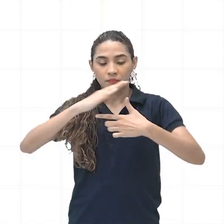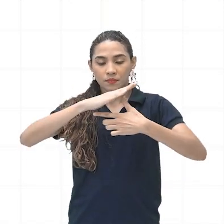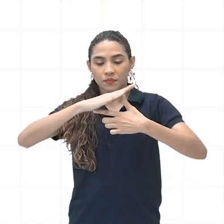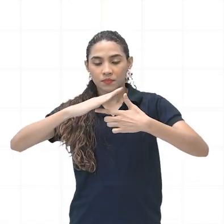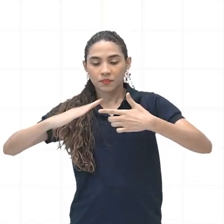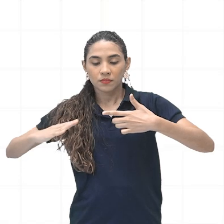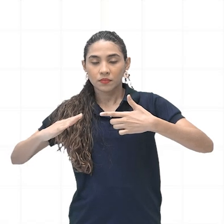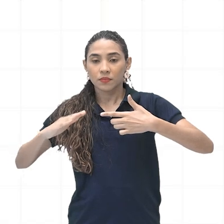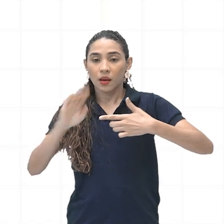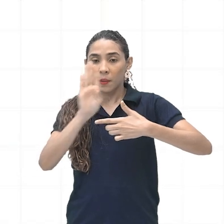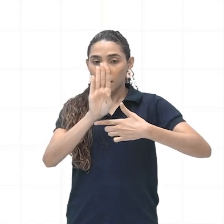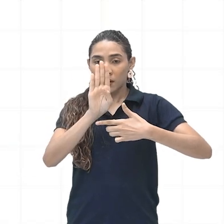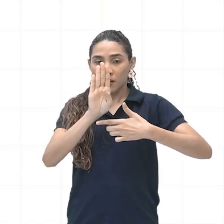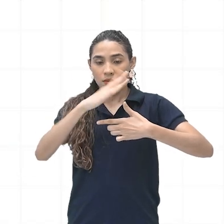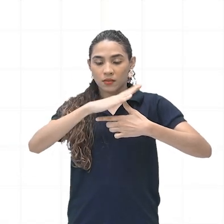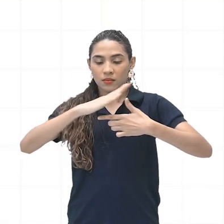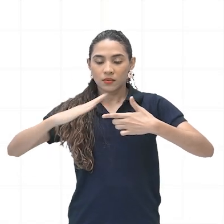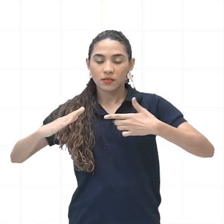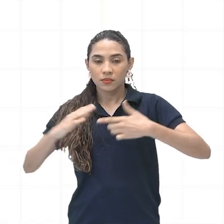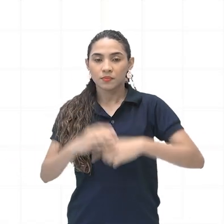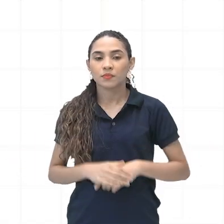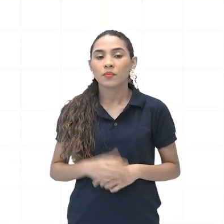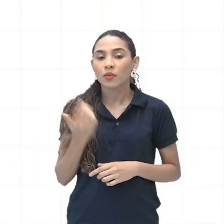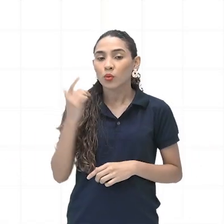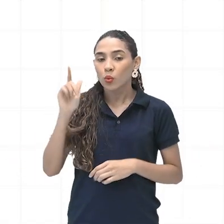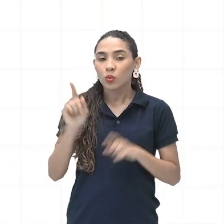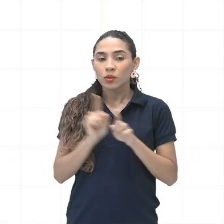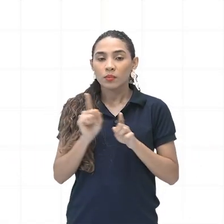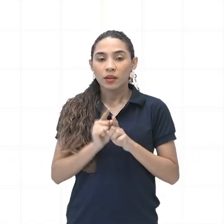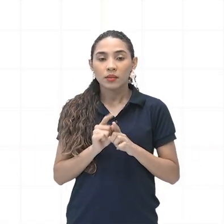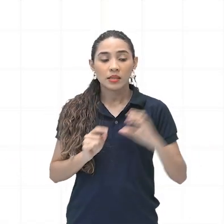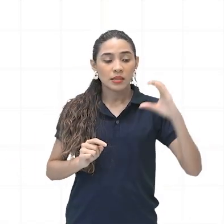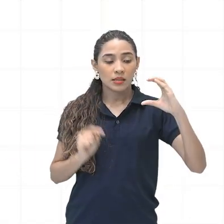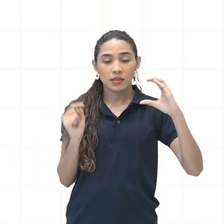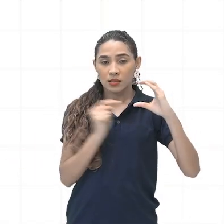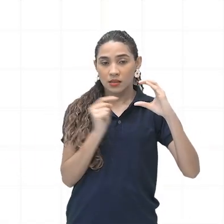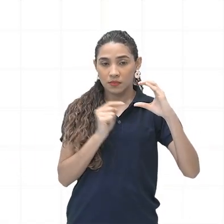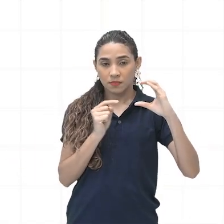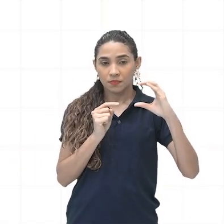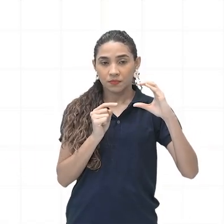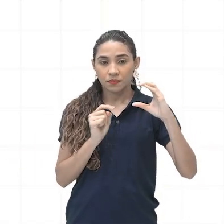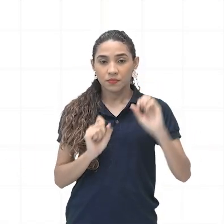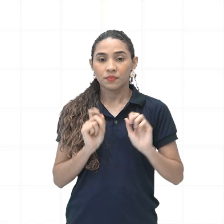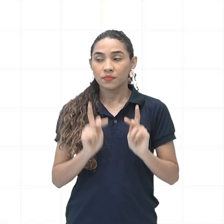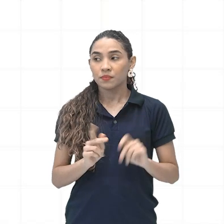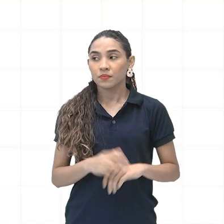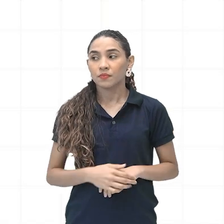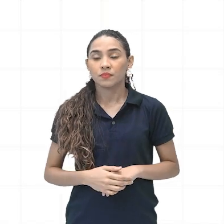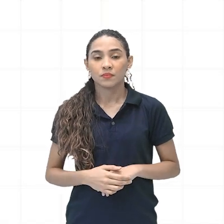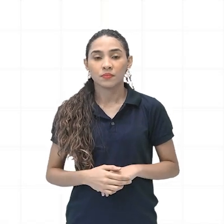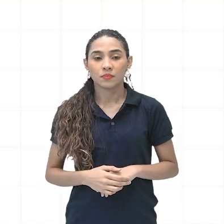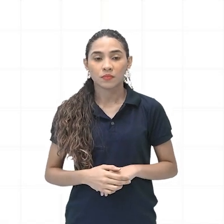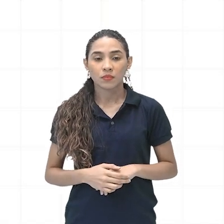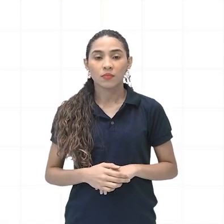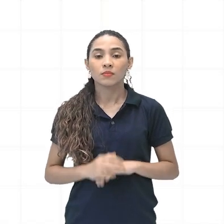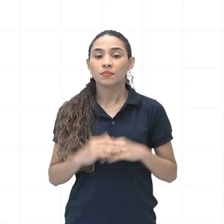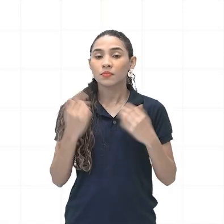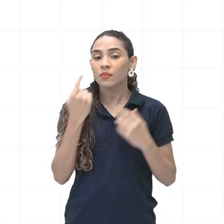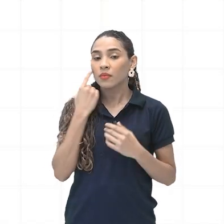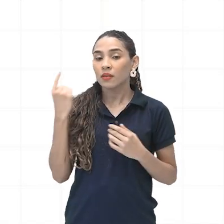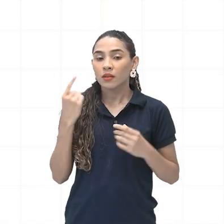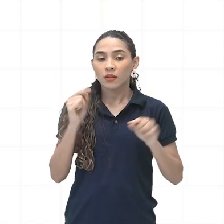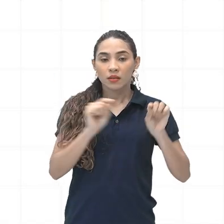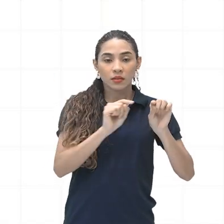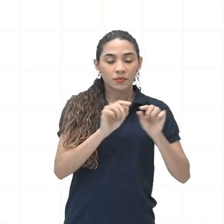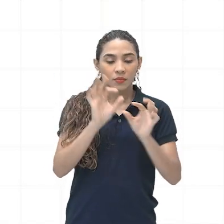B, tudo bem? O outro cateto será chamado de C, certo? Essa reta que